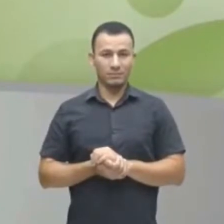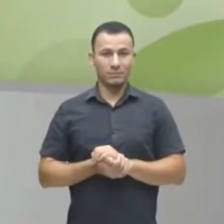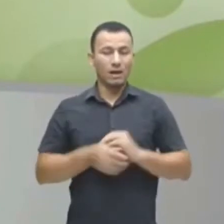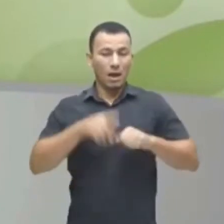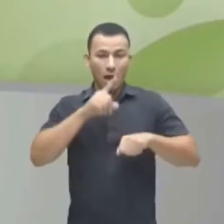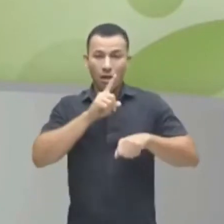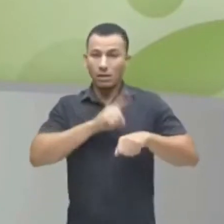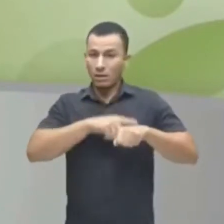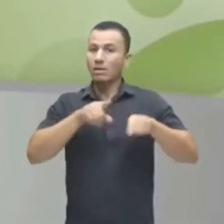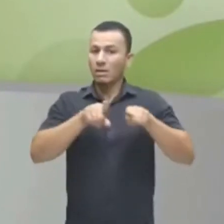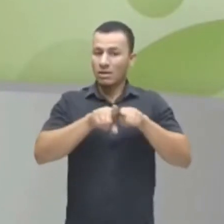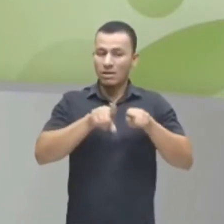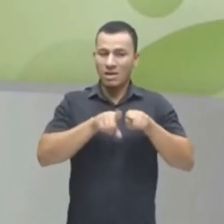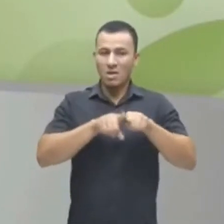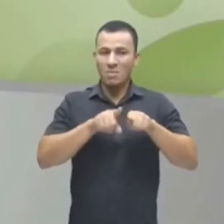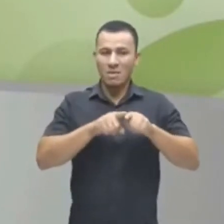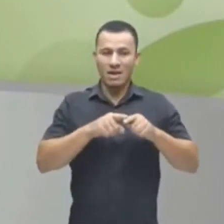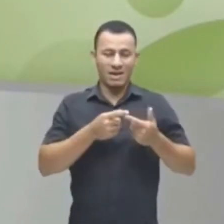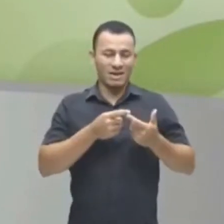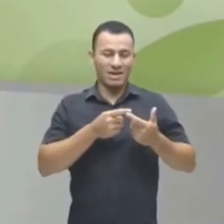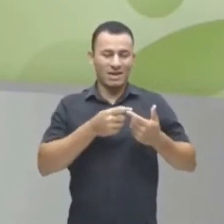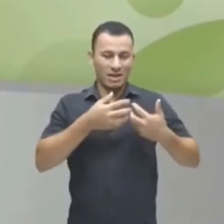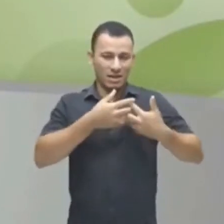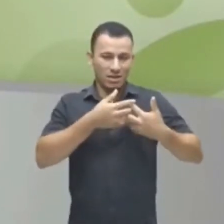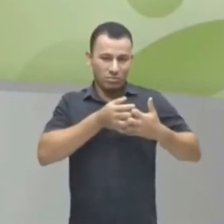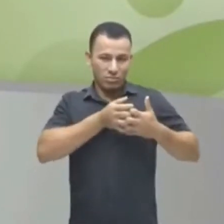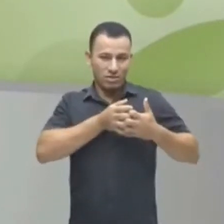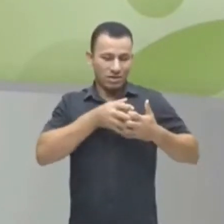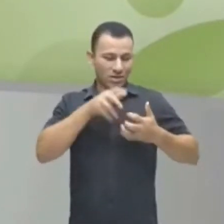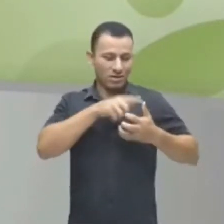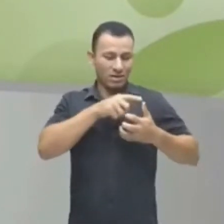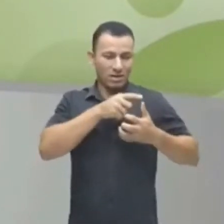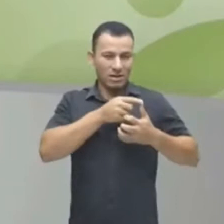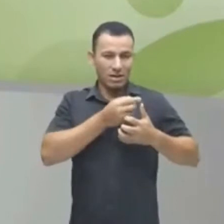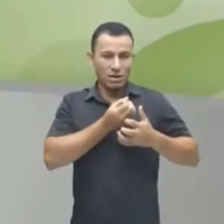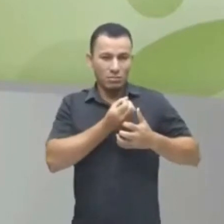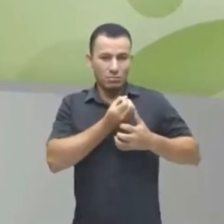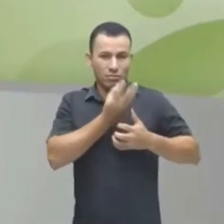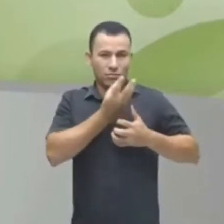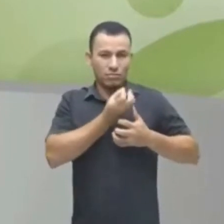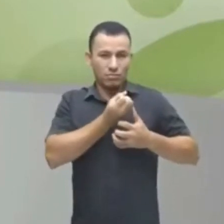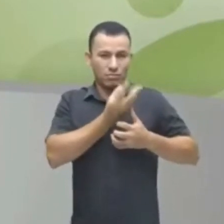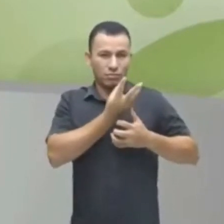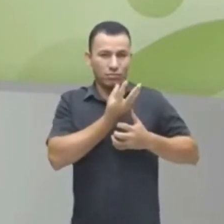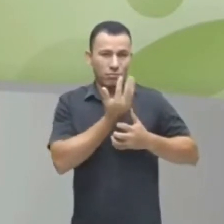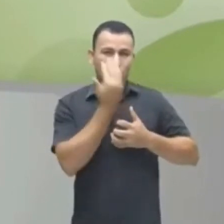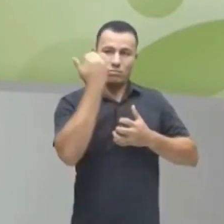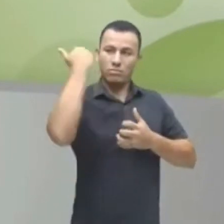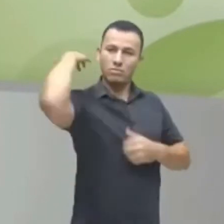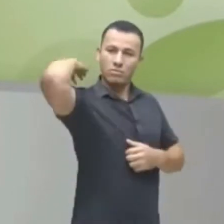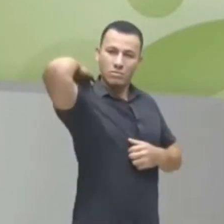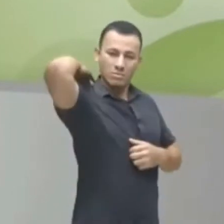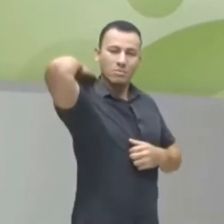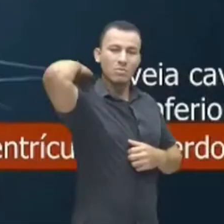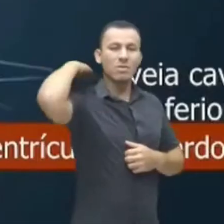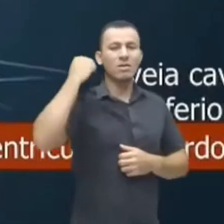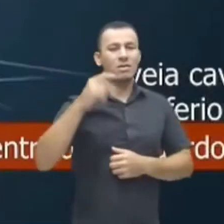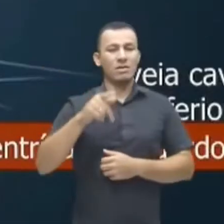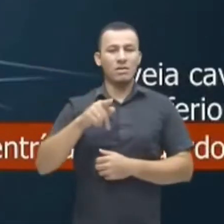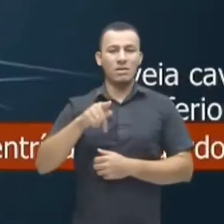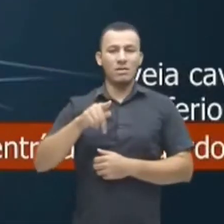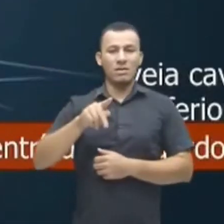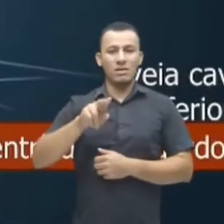direito faz a expansão desse coração, sabe para onde? Para os pulmões, vai para os